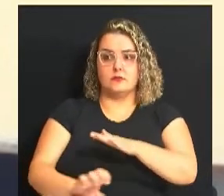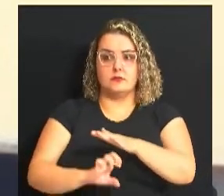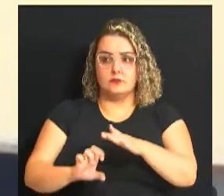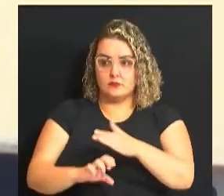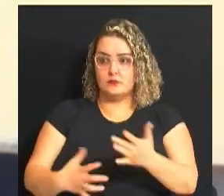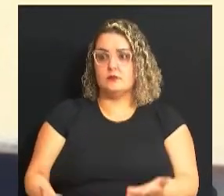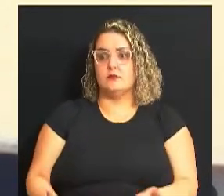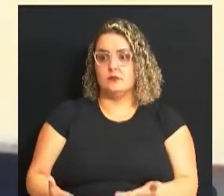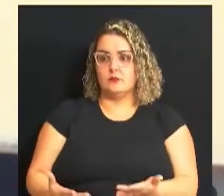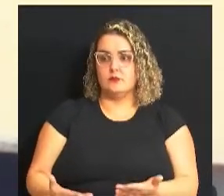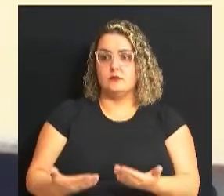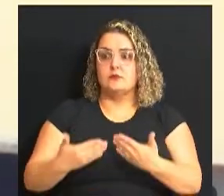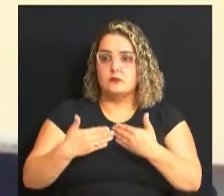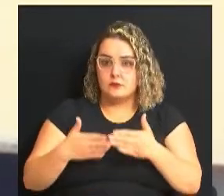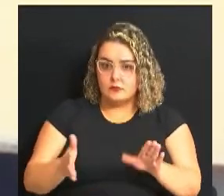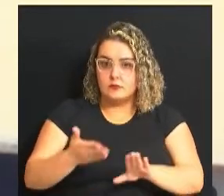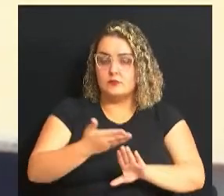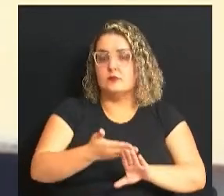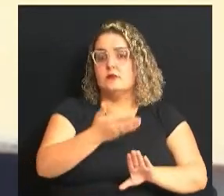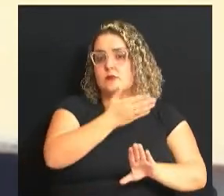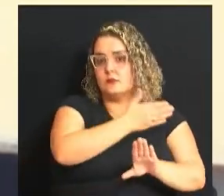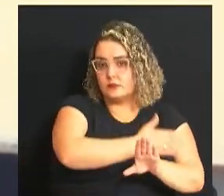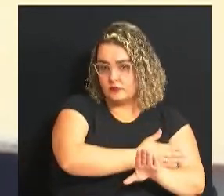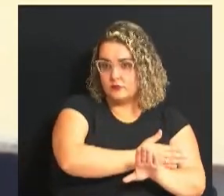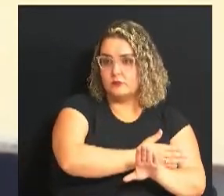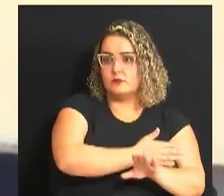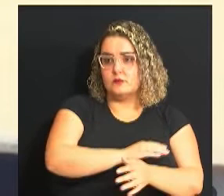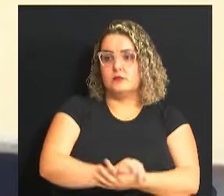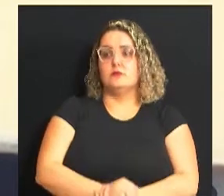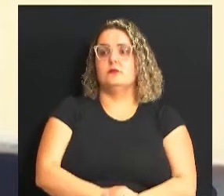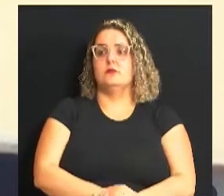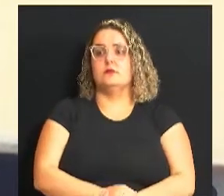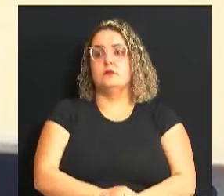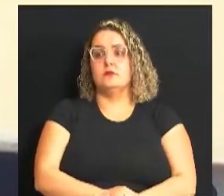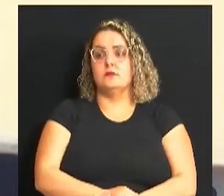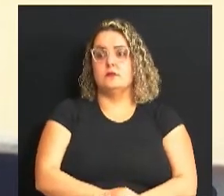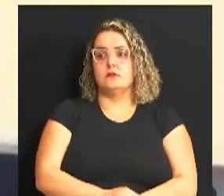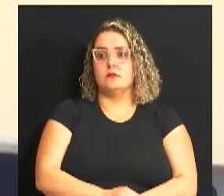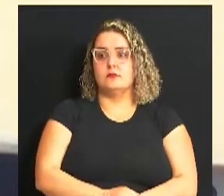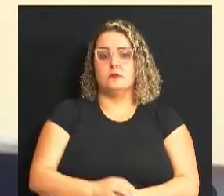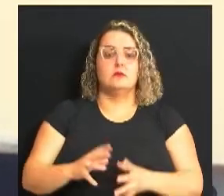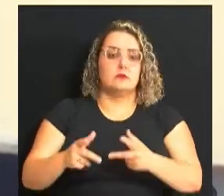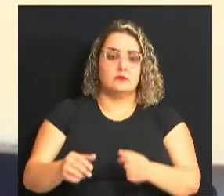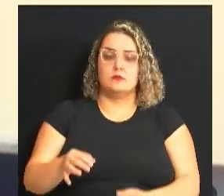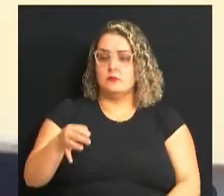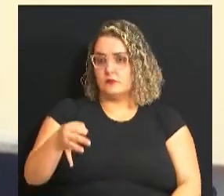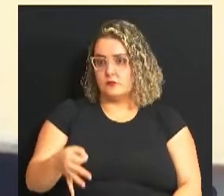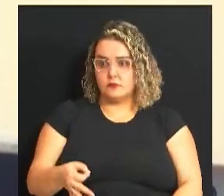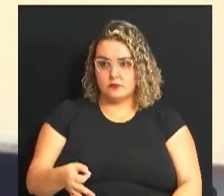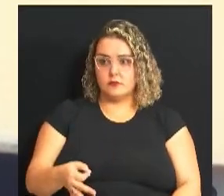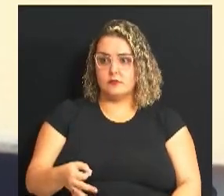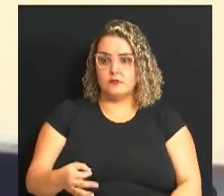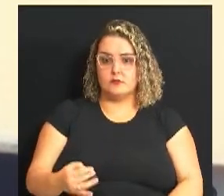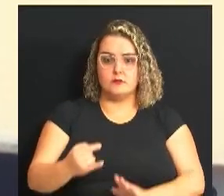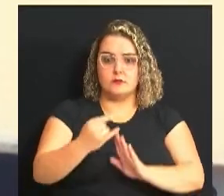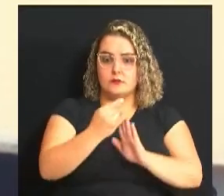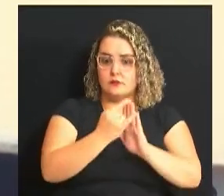estão abertas anteriormente e tiver tudo em dia com a